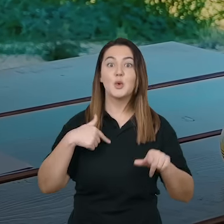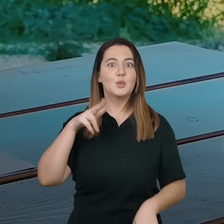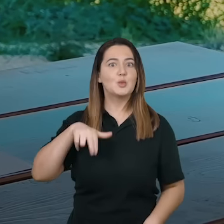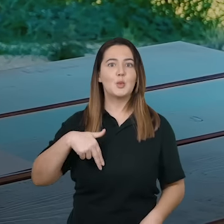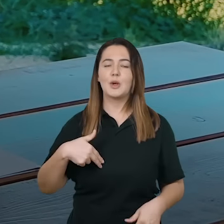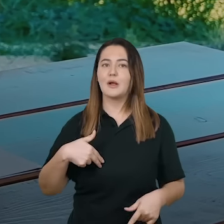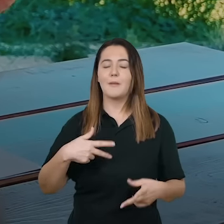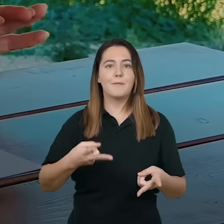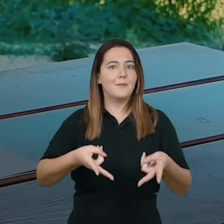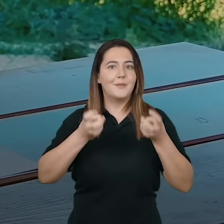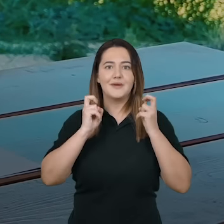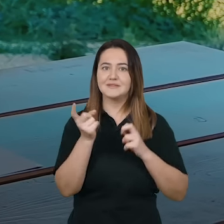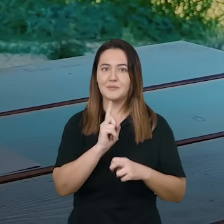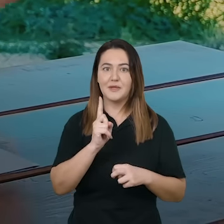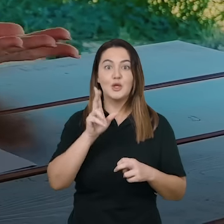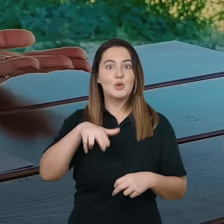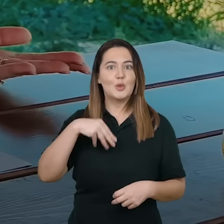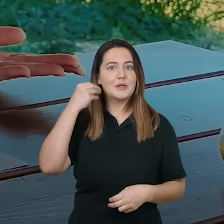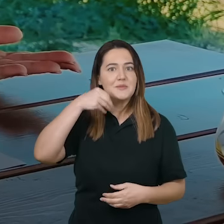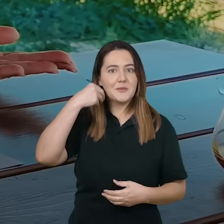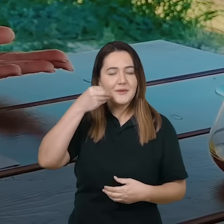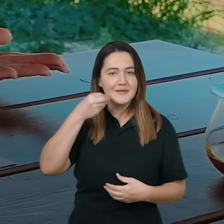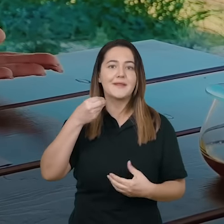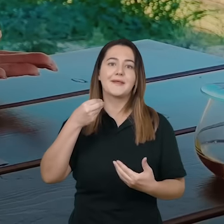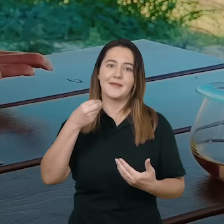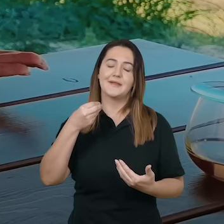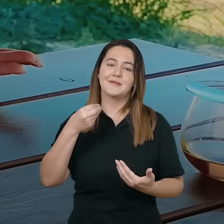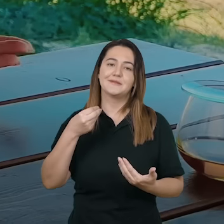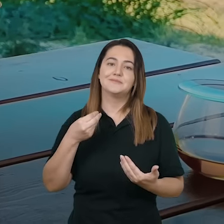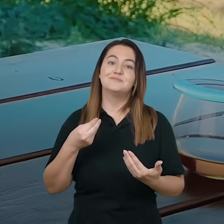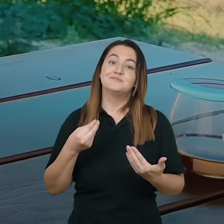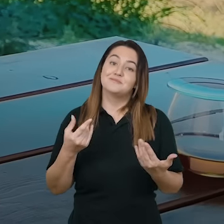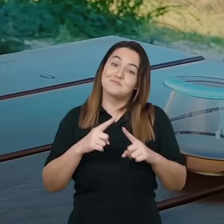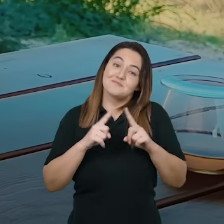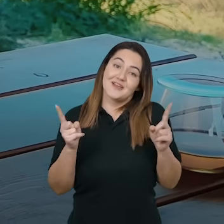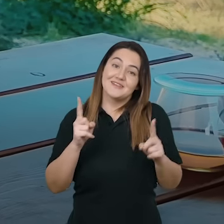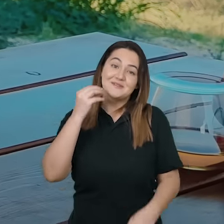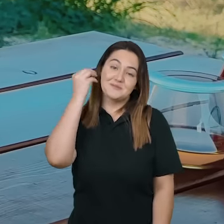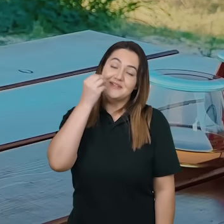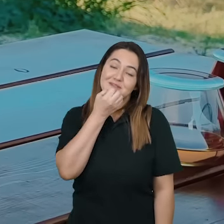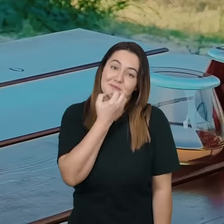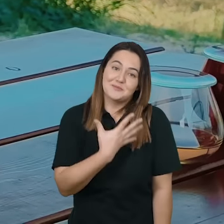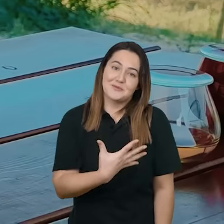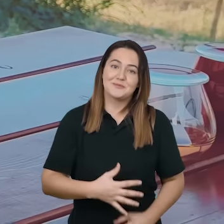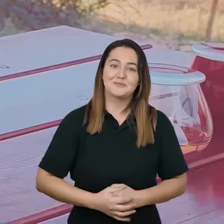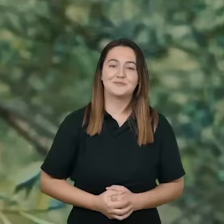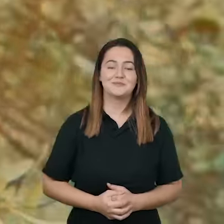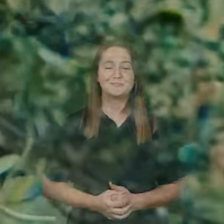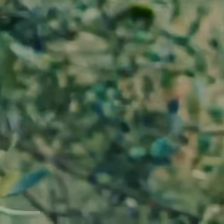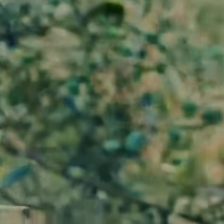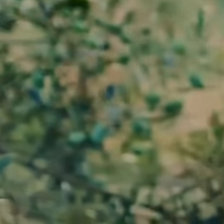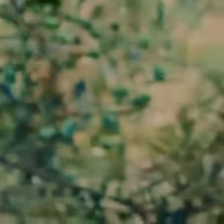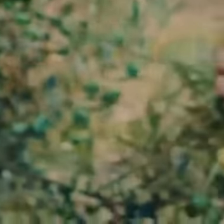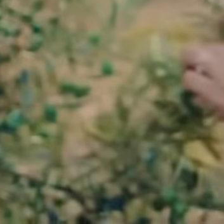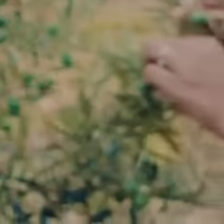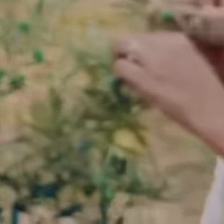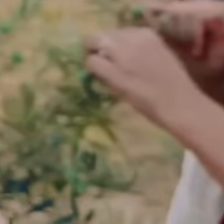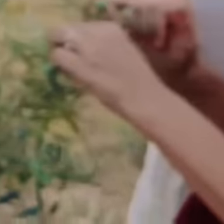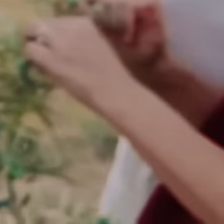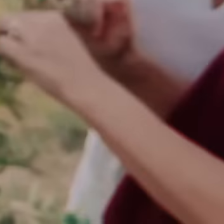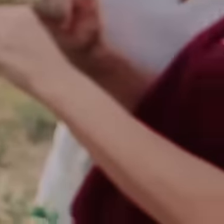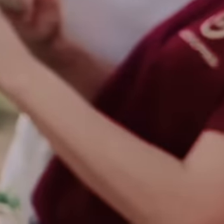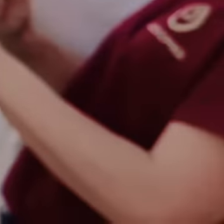nunca tinha visto isso, nunca tinha participado de uma degustação de azeite de oliva, mas a experiência foi muito legal.